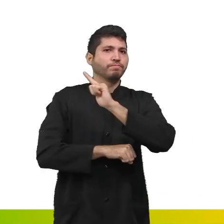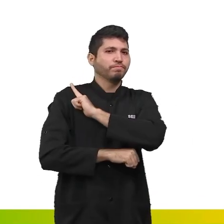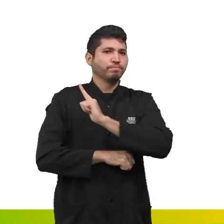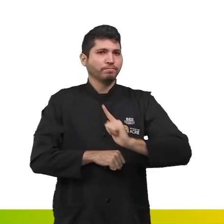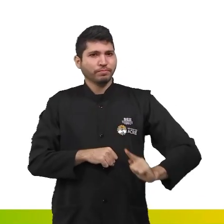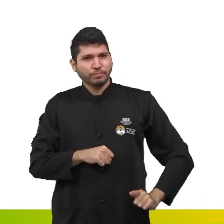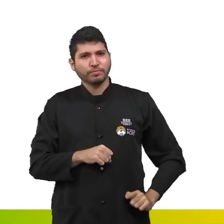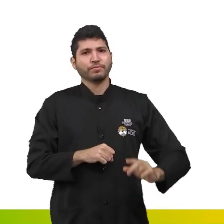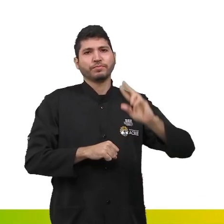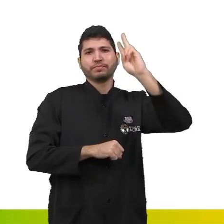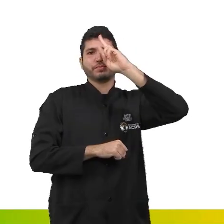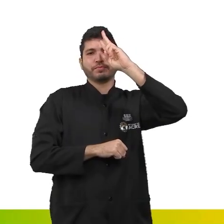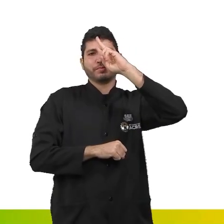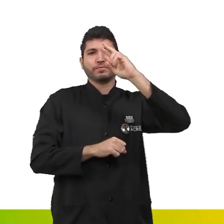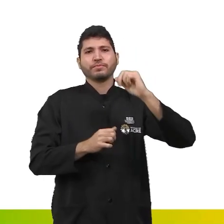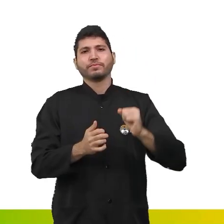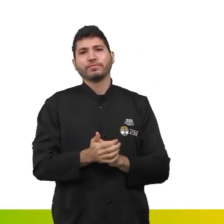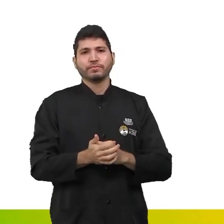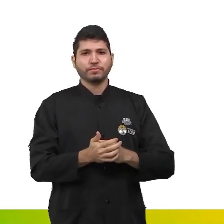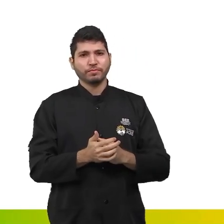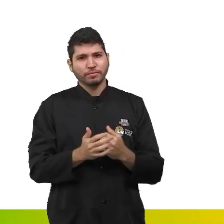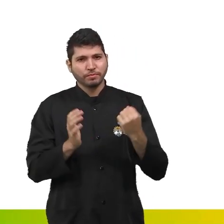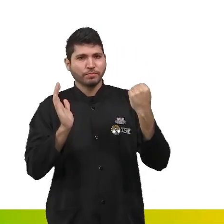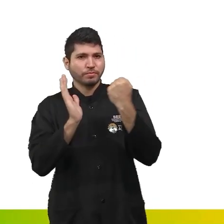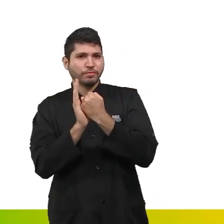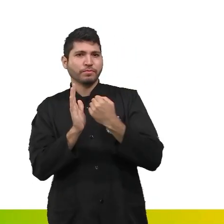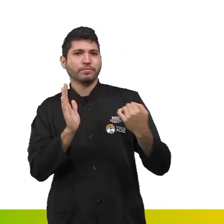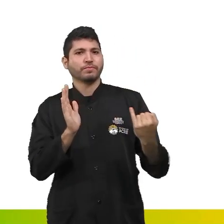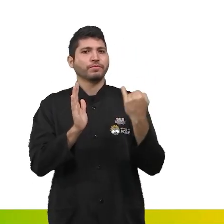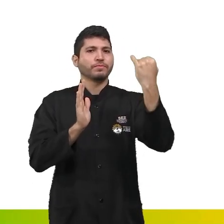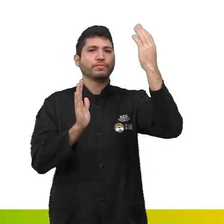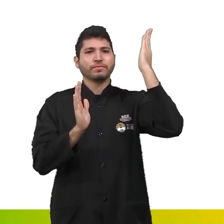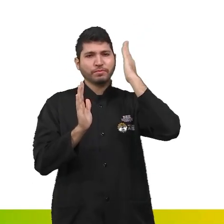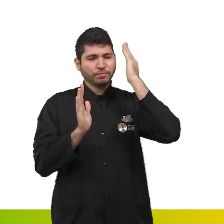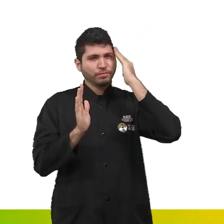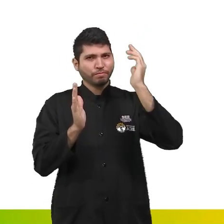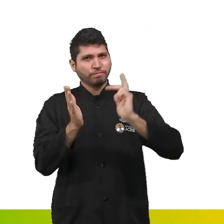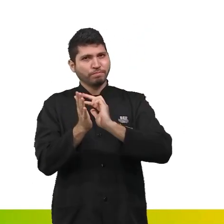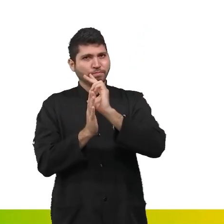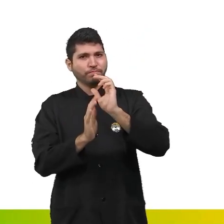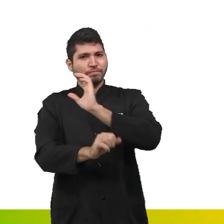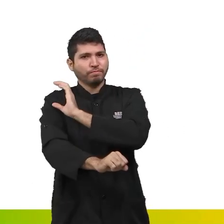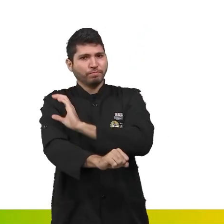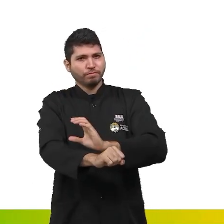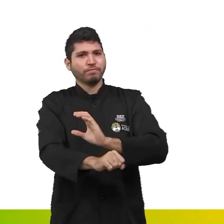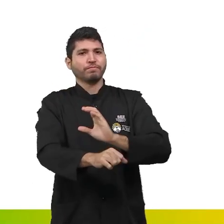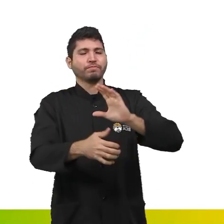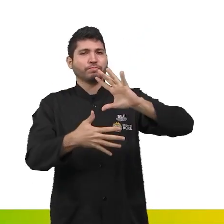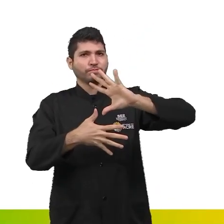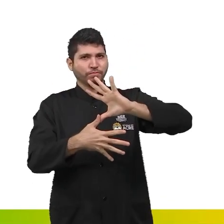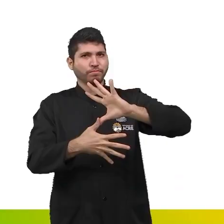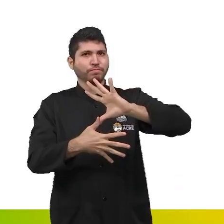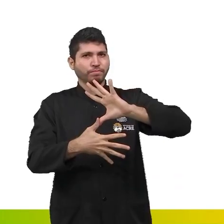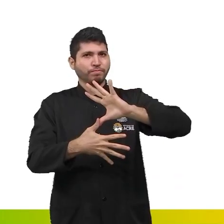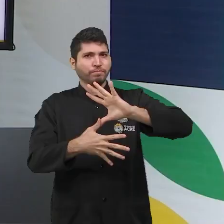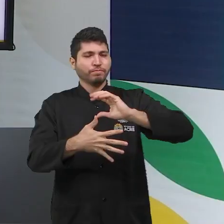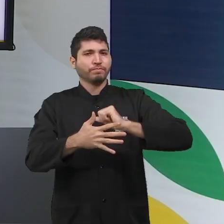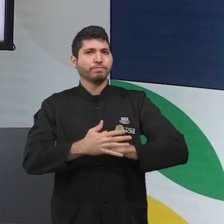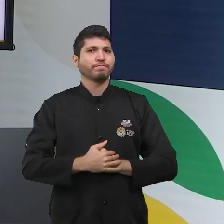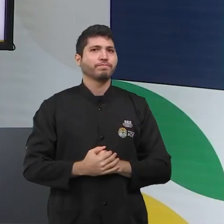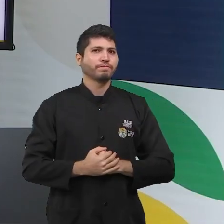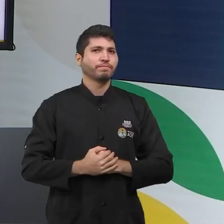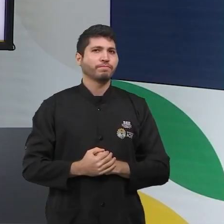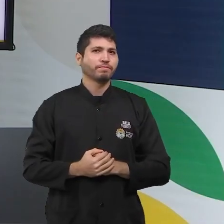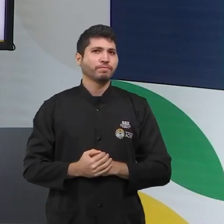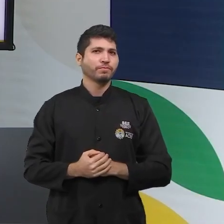são fundamentais para entendermos a diversidade cultural do continente americano. E quantas pessoas